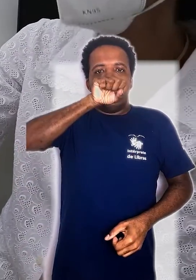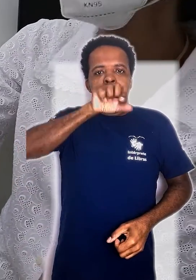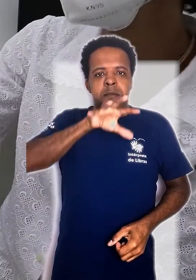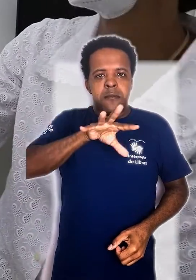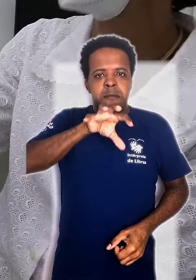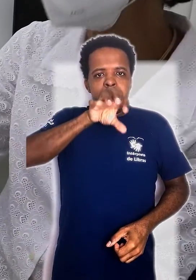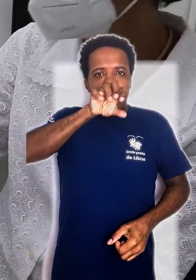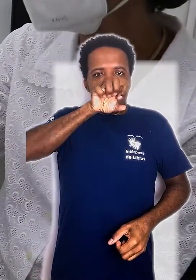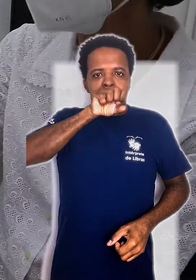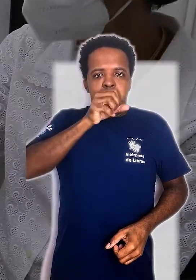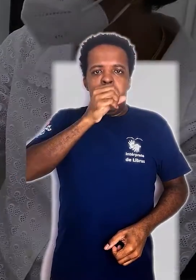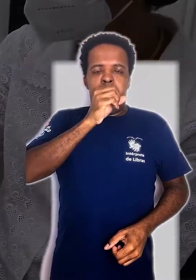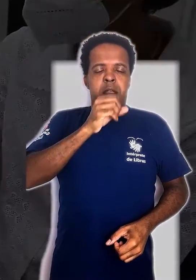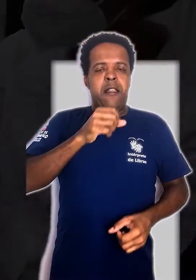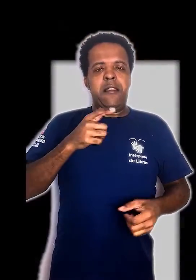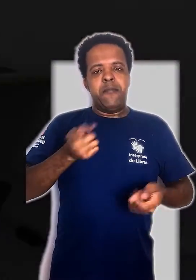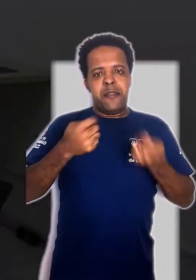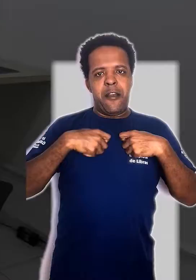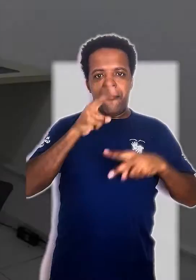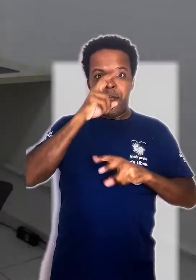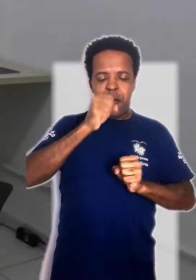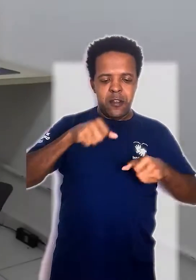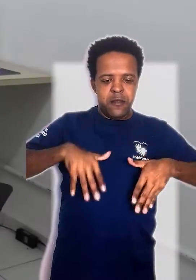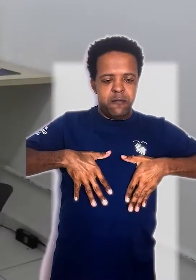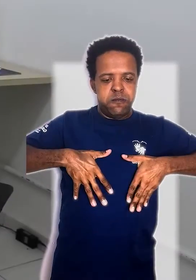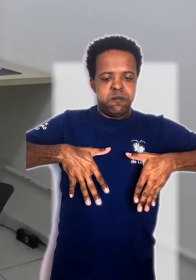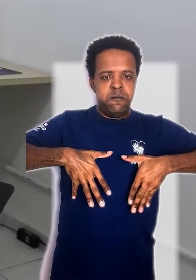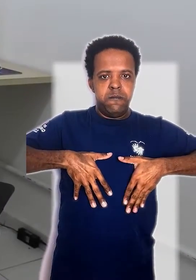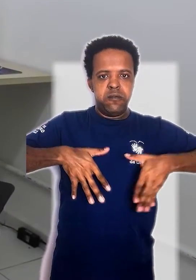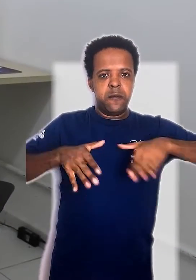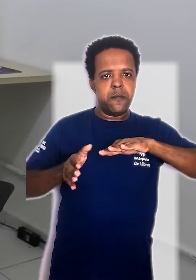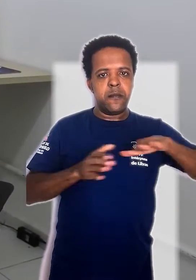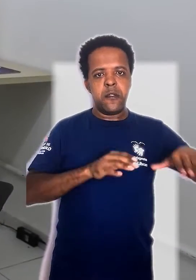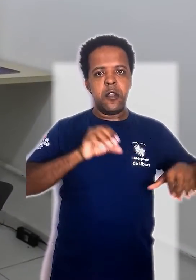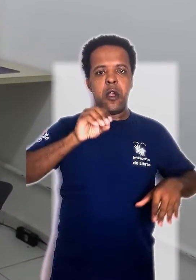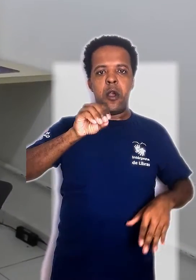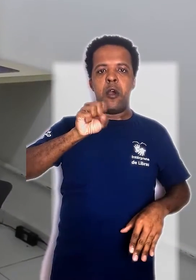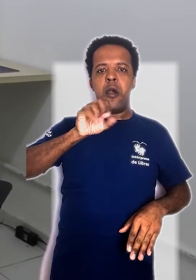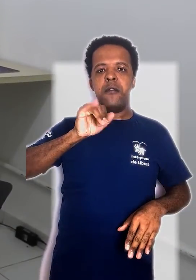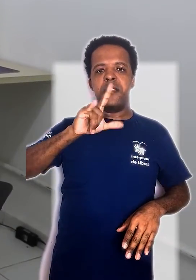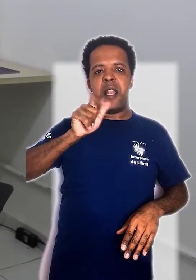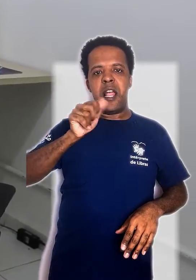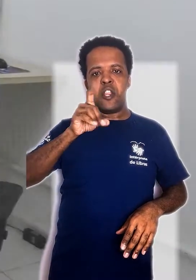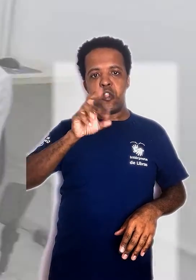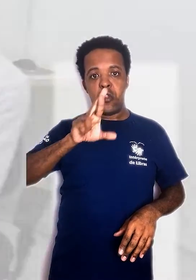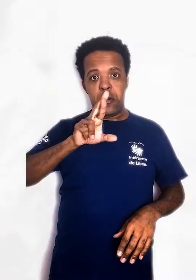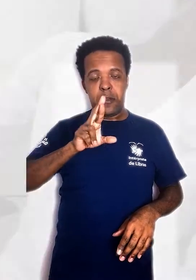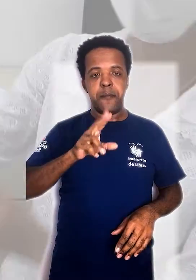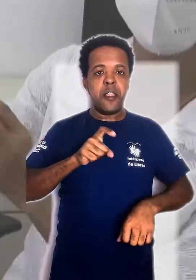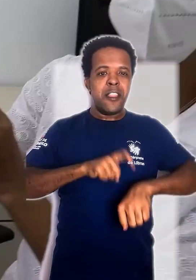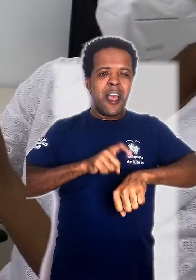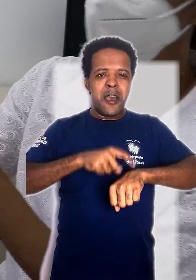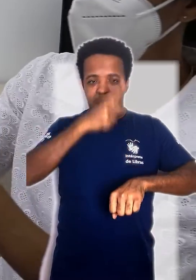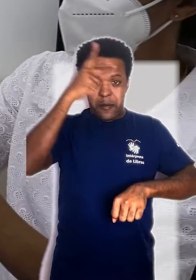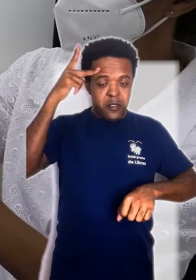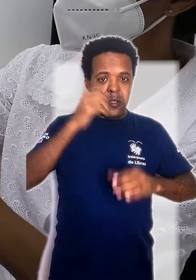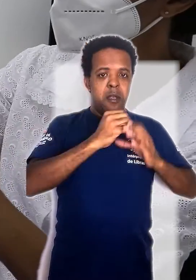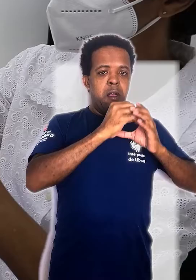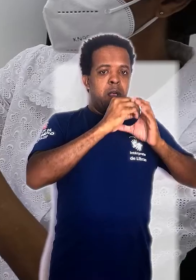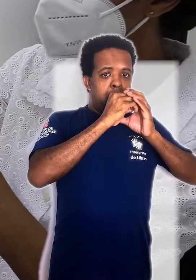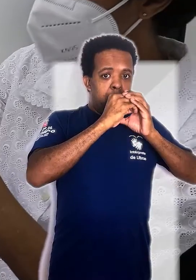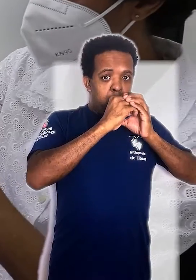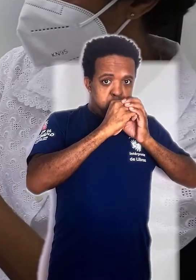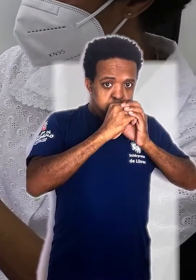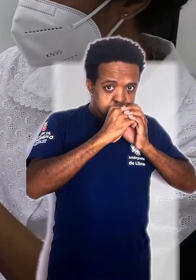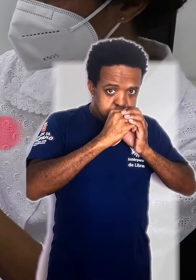isso eu fortaleço essa musculatura. Aí esse aparelho, que é um aparelho que se chama oscilador oral de alta frequência, na hora que o paciente